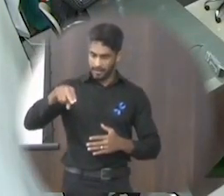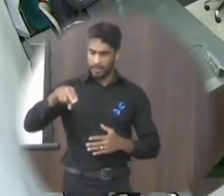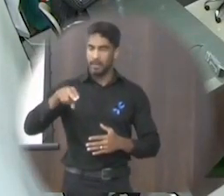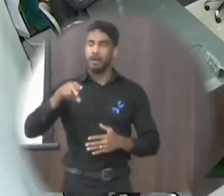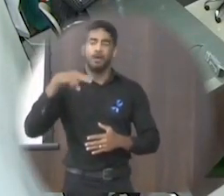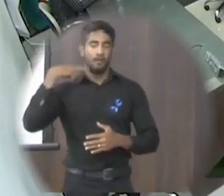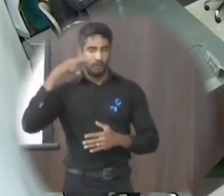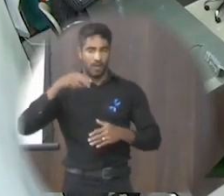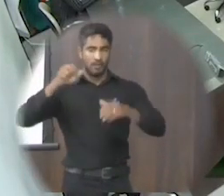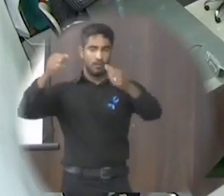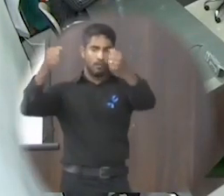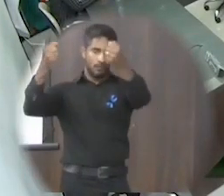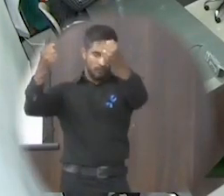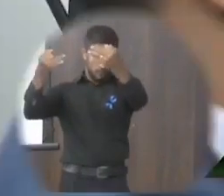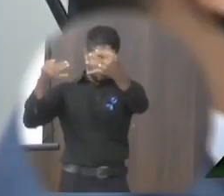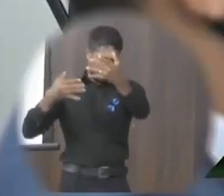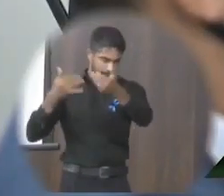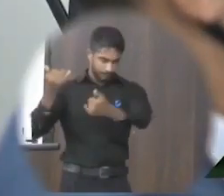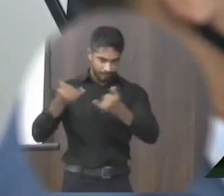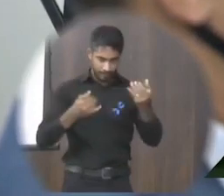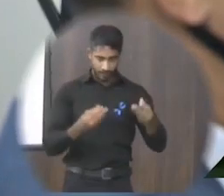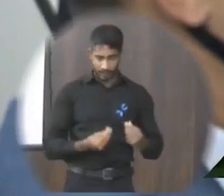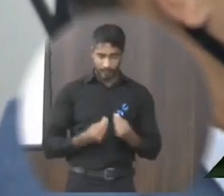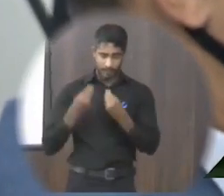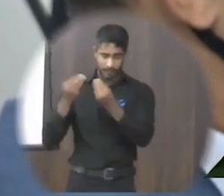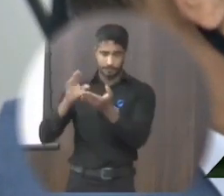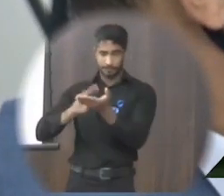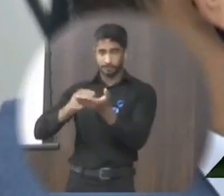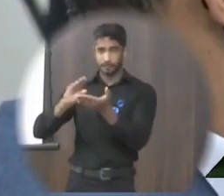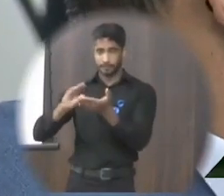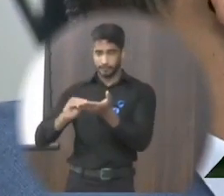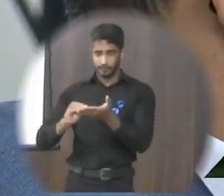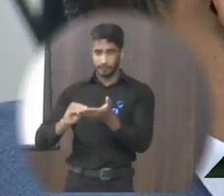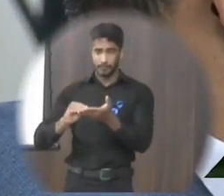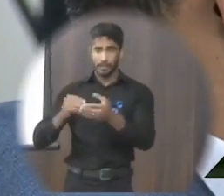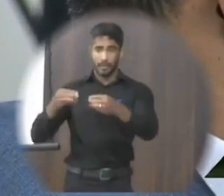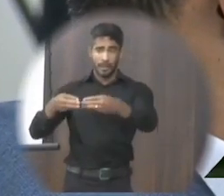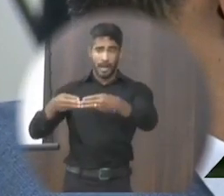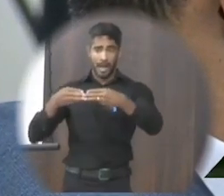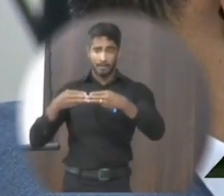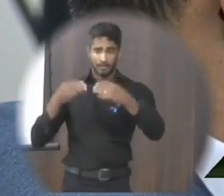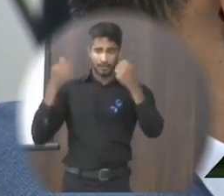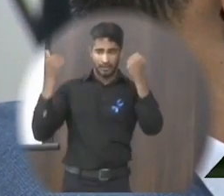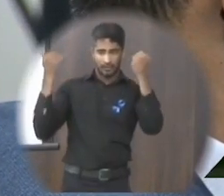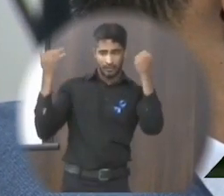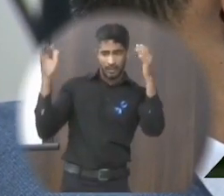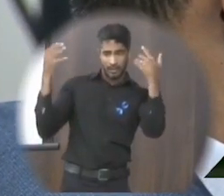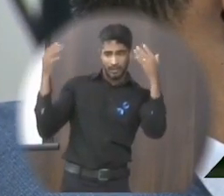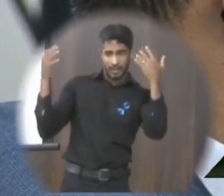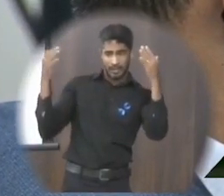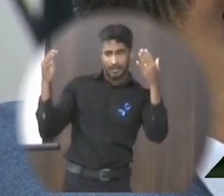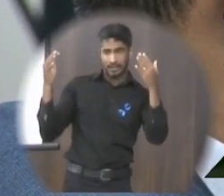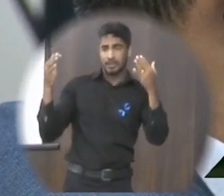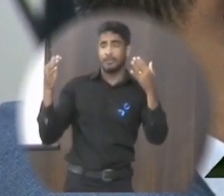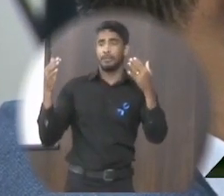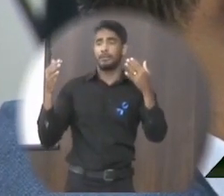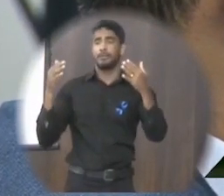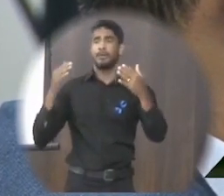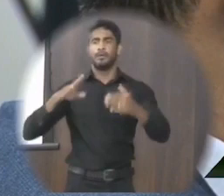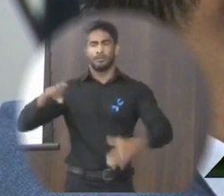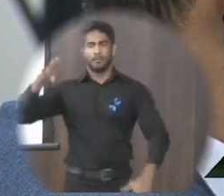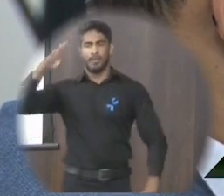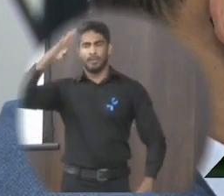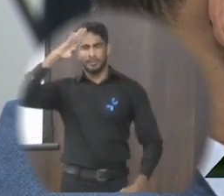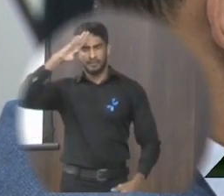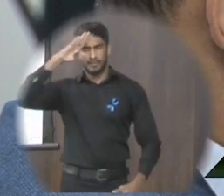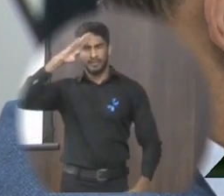ouvido o plenário na forma regimental requerer que conste em ata moção com voto de congratulação com o 51º Batalhão de